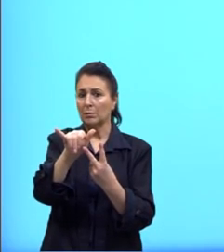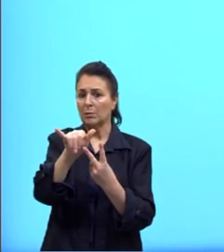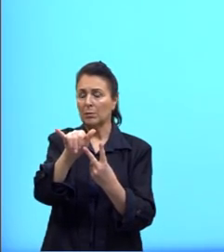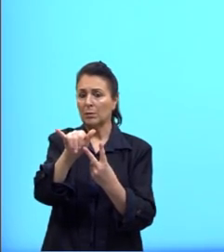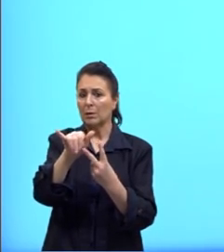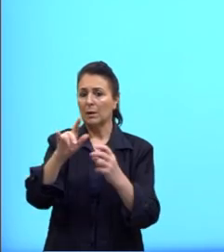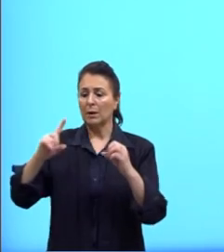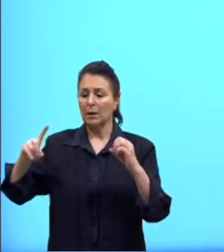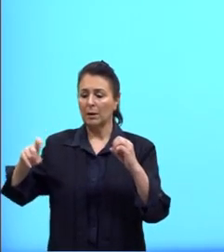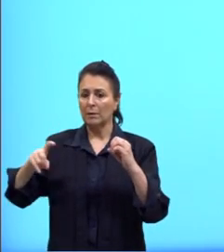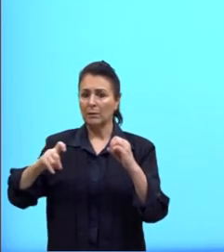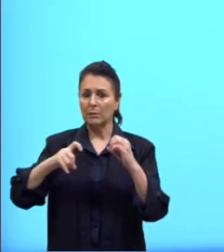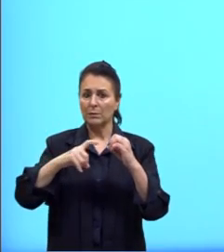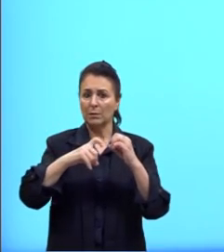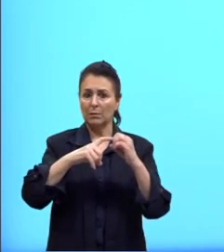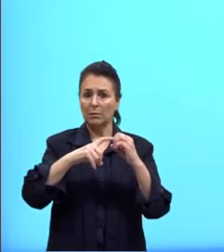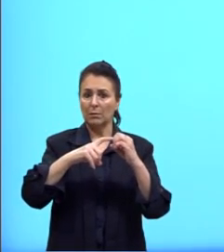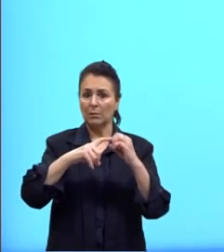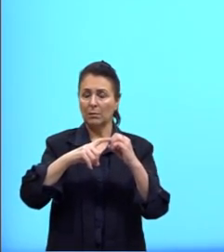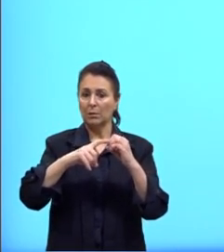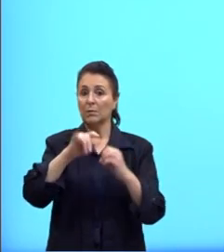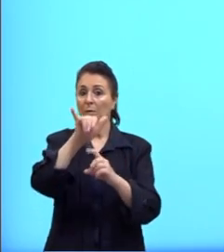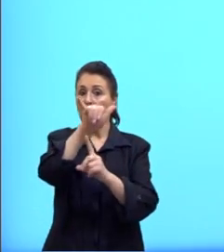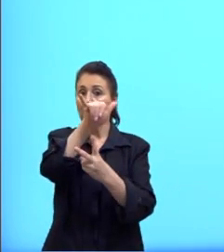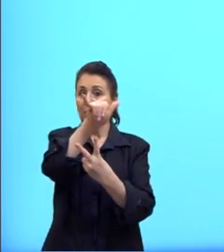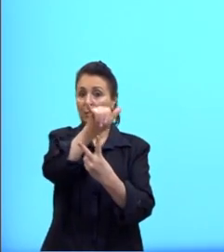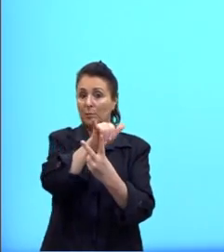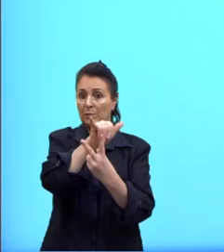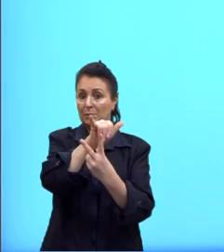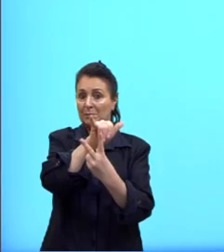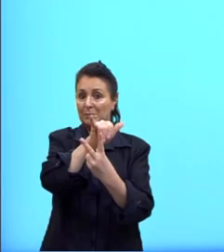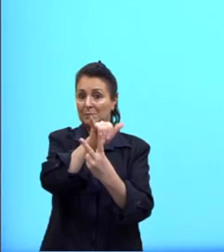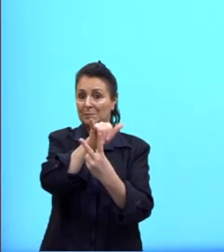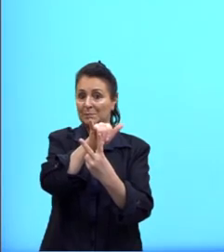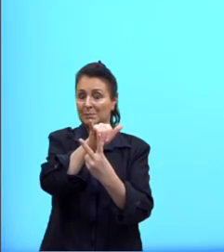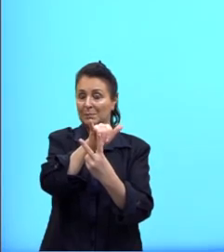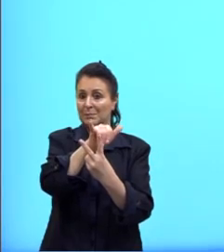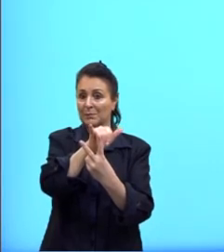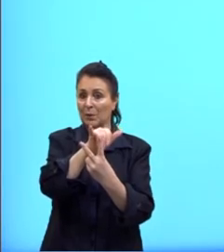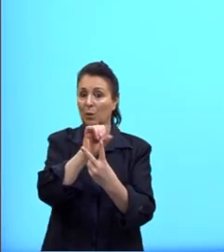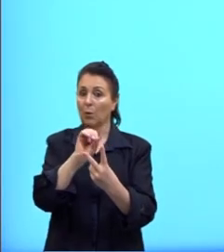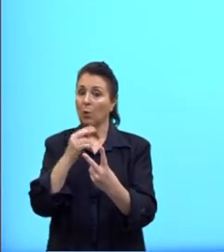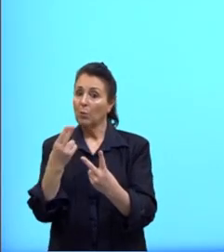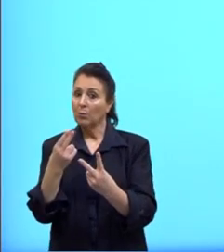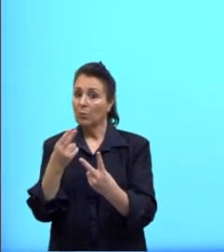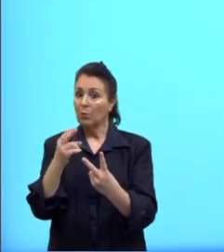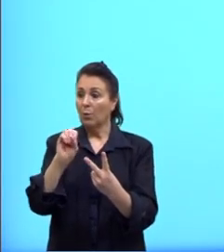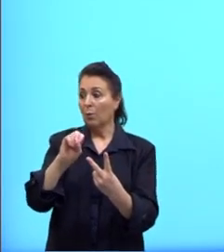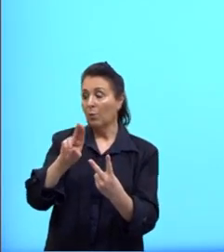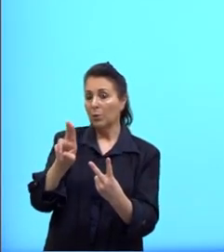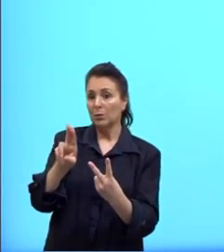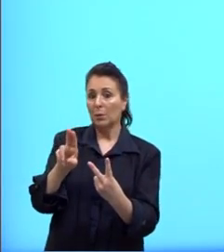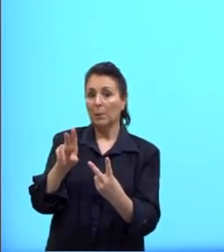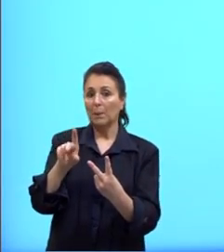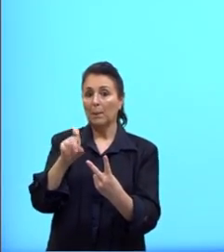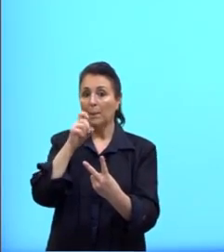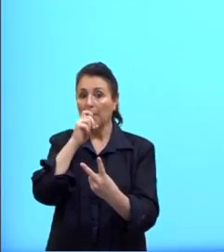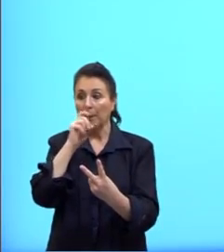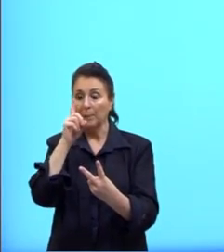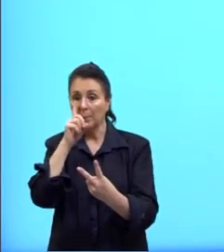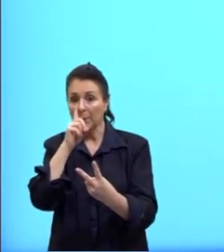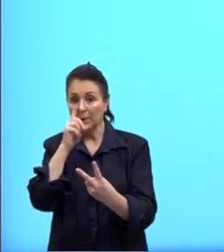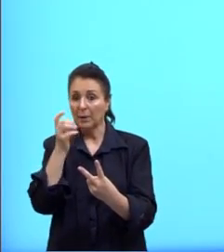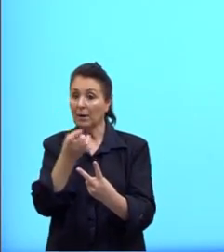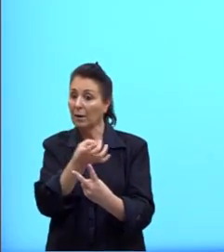fecundação além de Wilson né ou ele dá uma outro não pode dar os dois um e da manhã do Pai